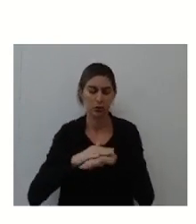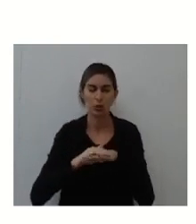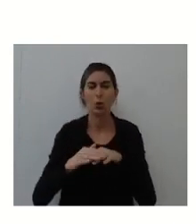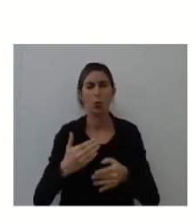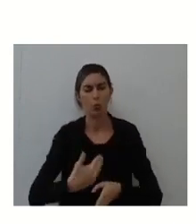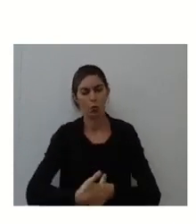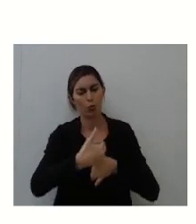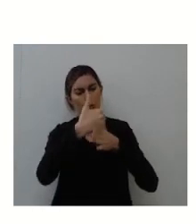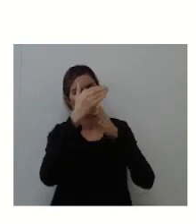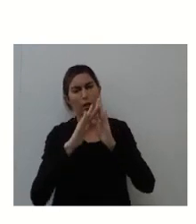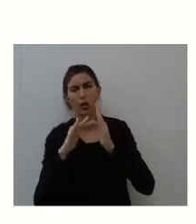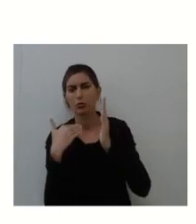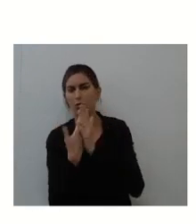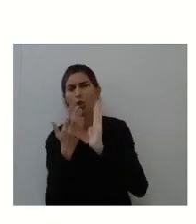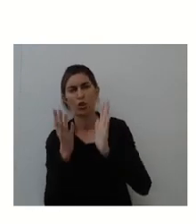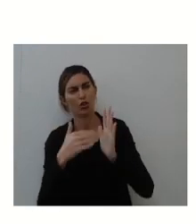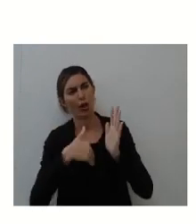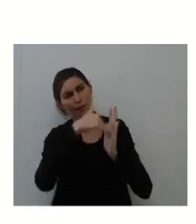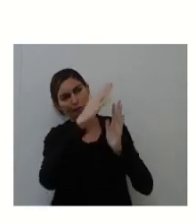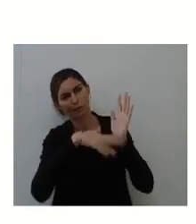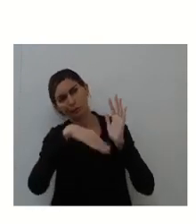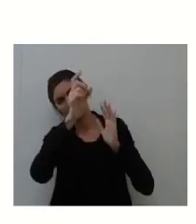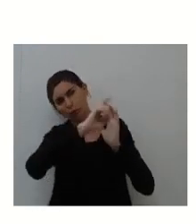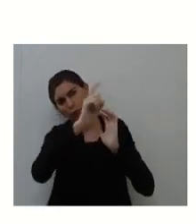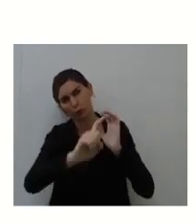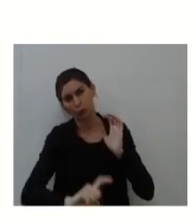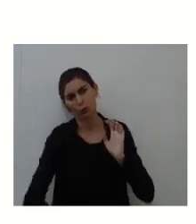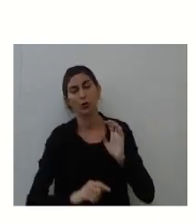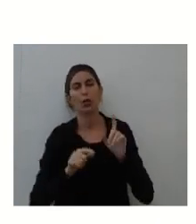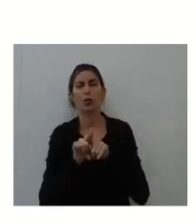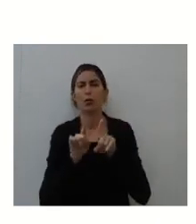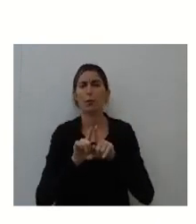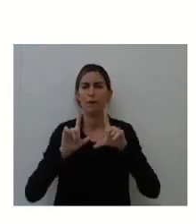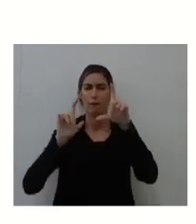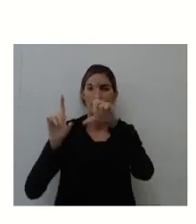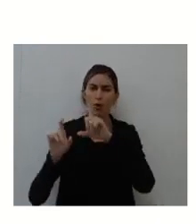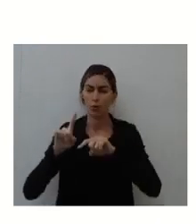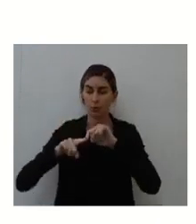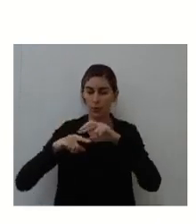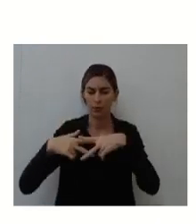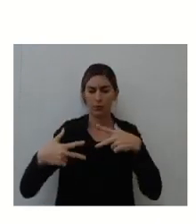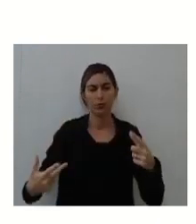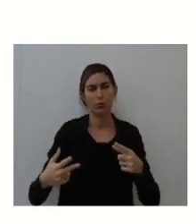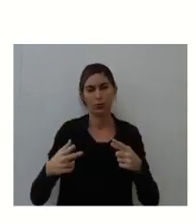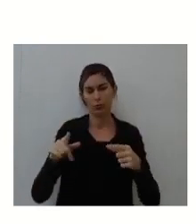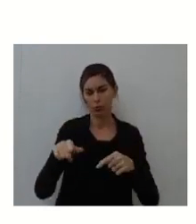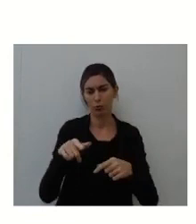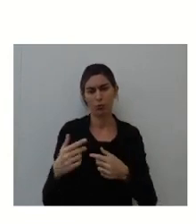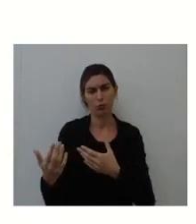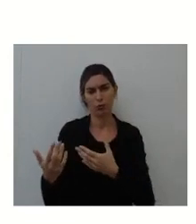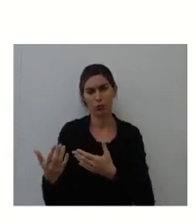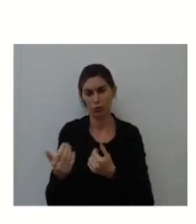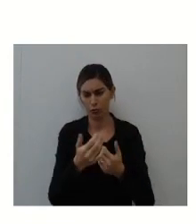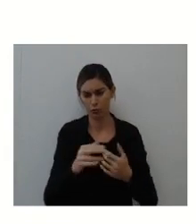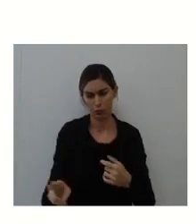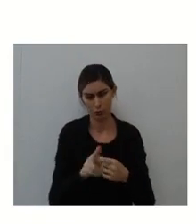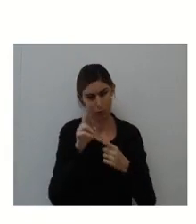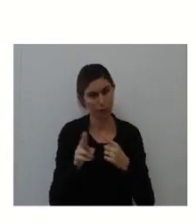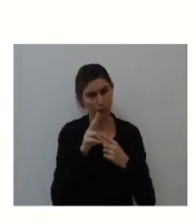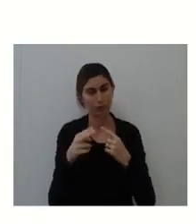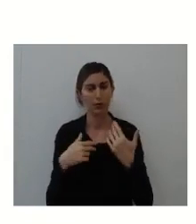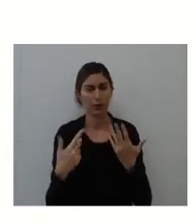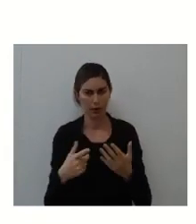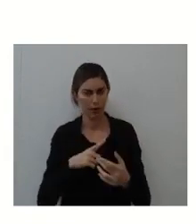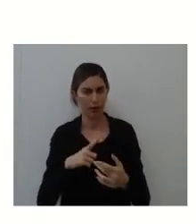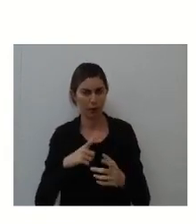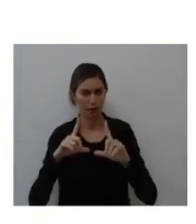da escola já grafitado. Temos uma foto também mostrando aí o material que os meninos utilizaram. Ou seja, a gente